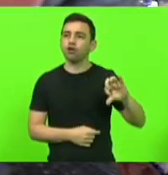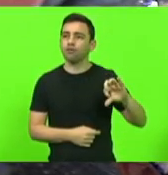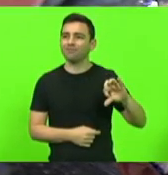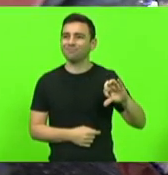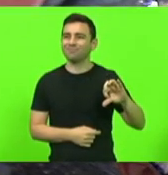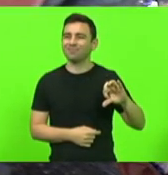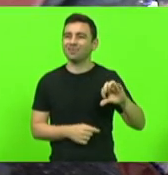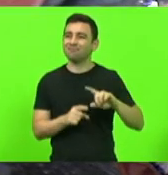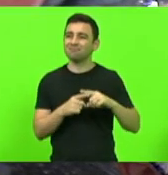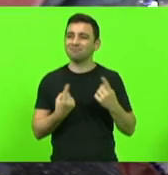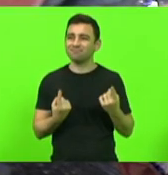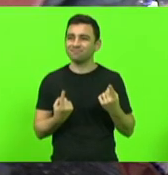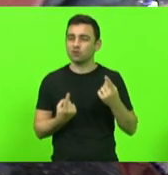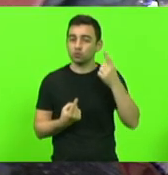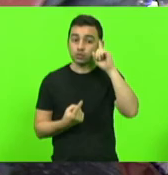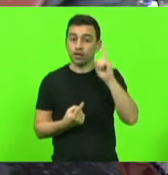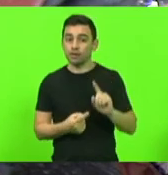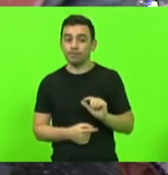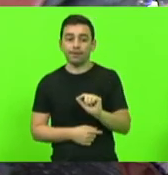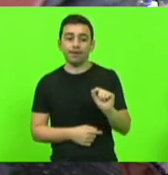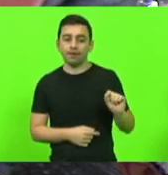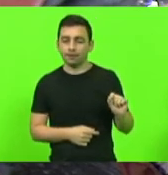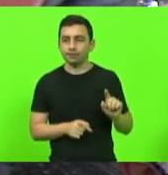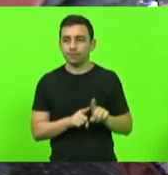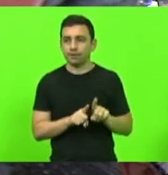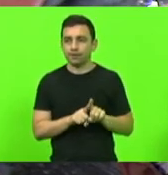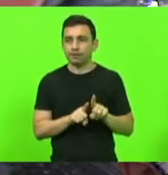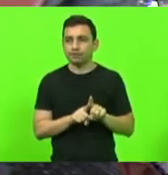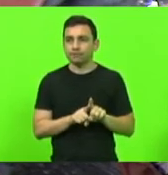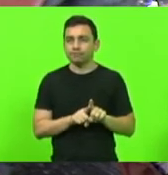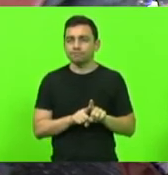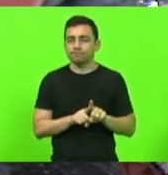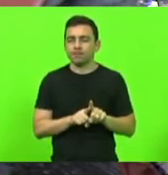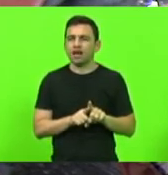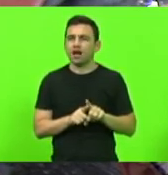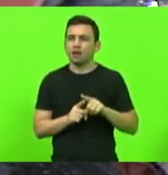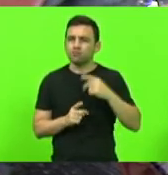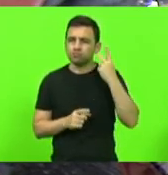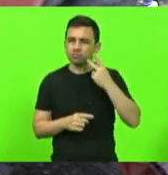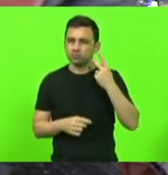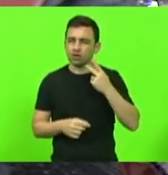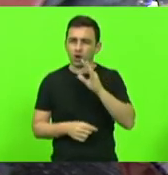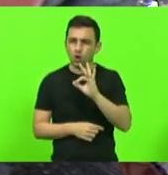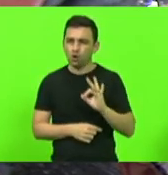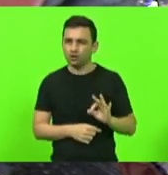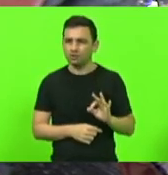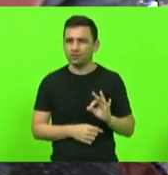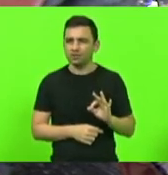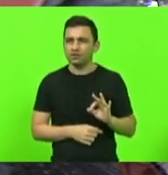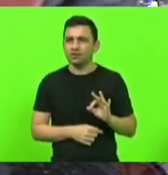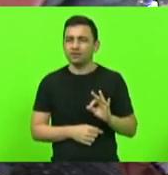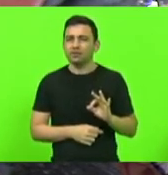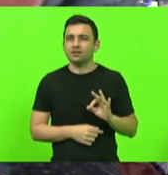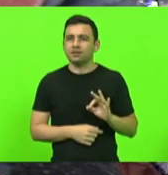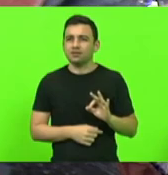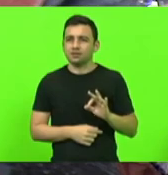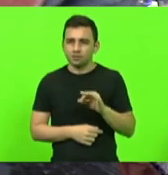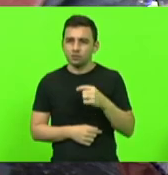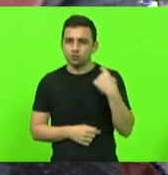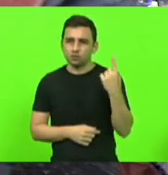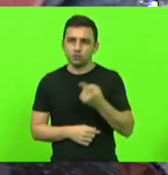não se sabia o sexo do agressor. Além disso, senhor presidente, essa política de cotas, da qual nós estamos falando